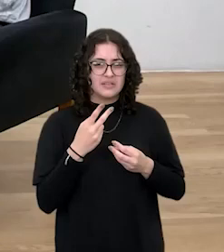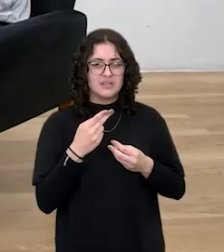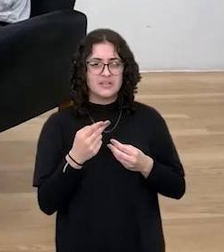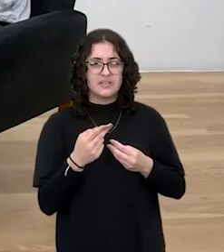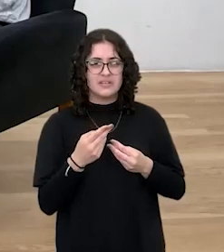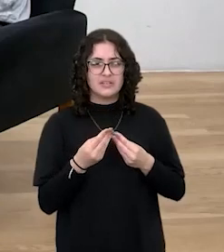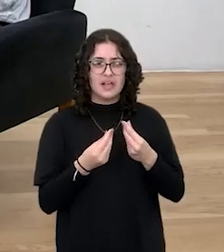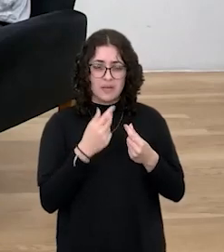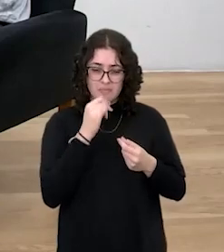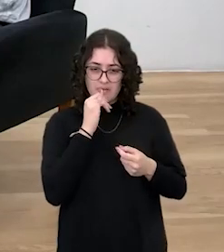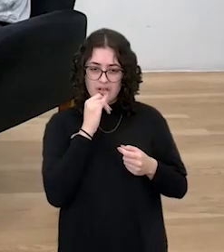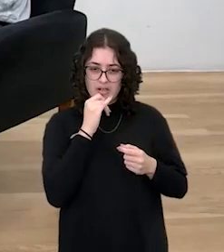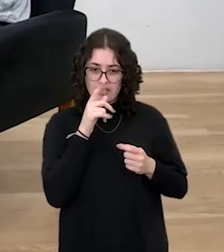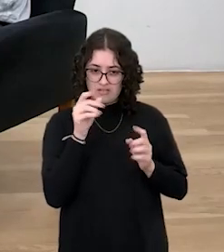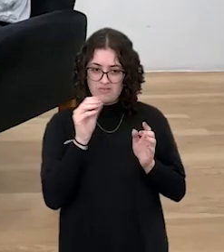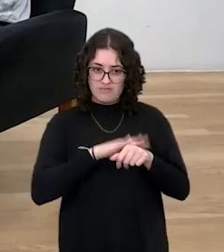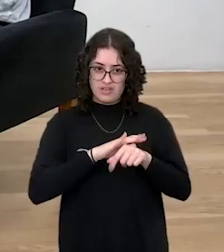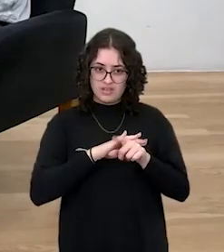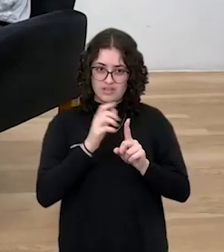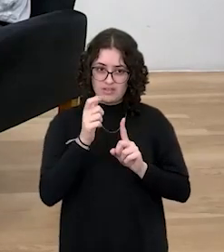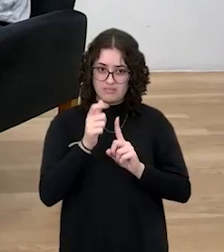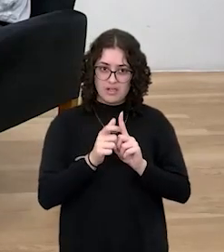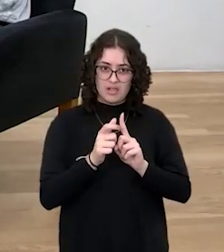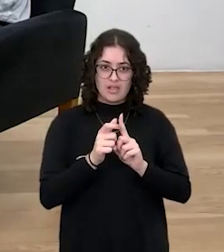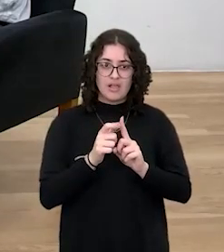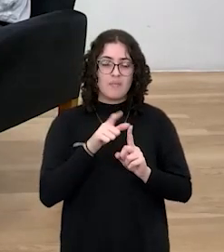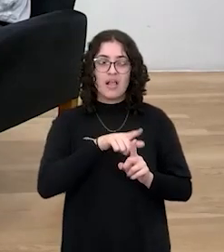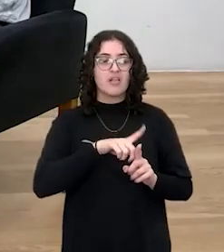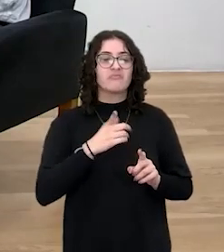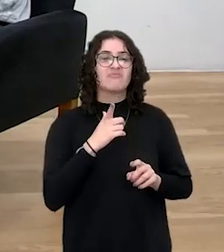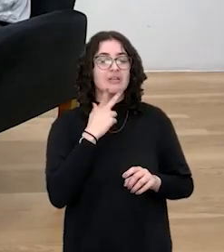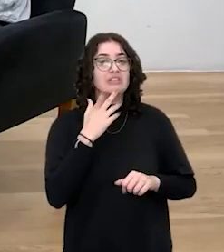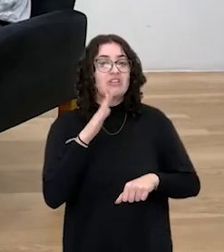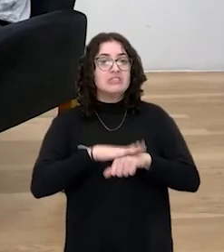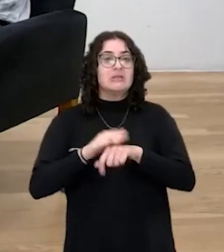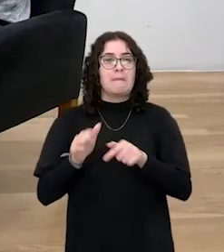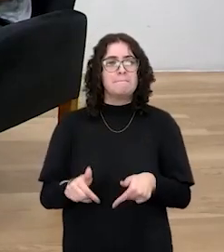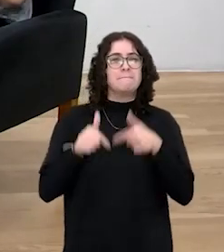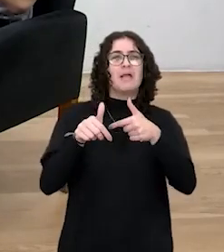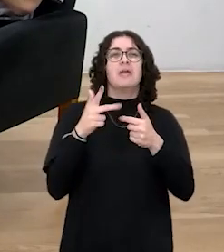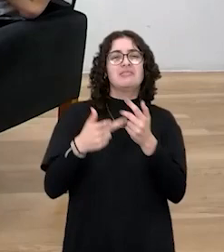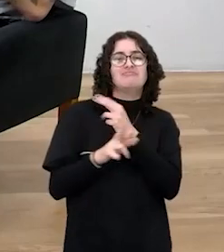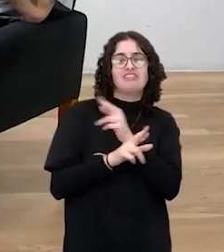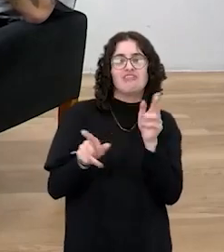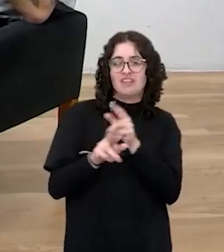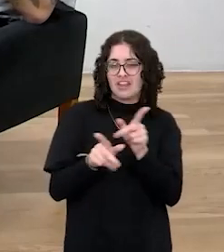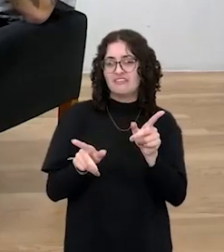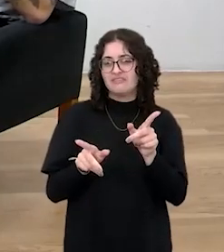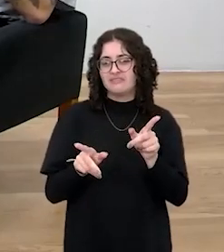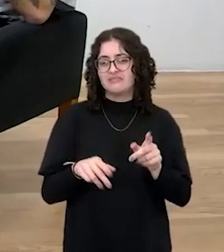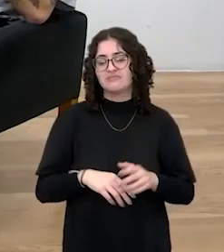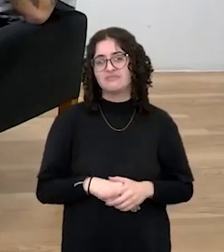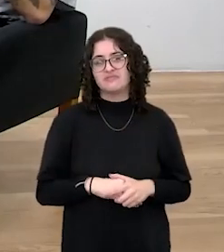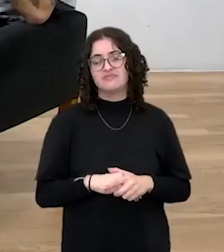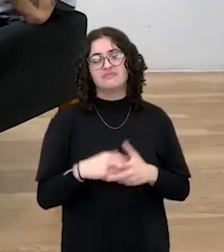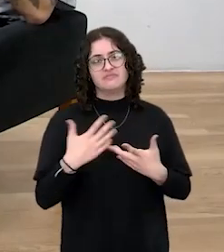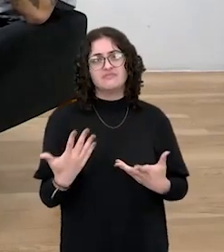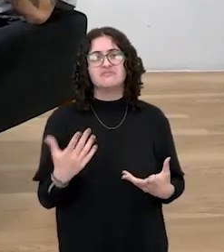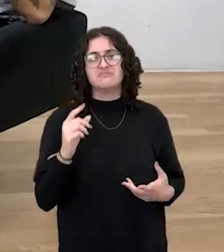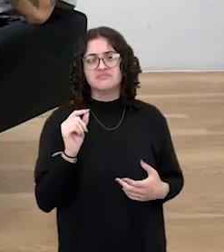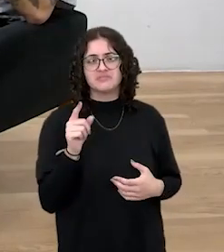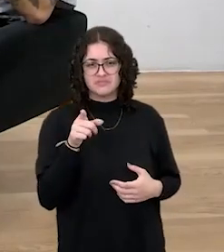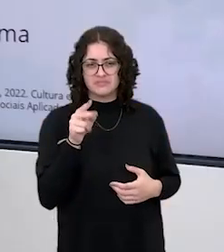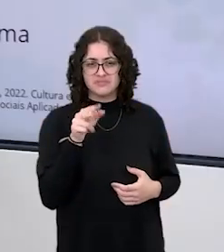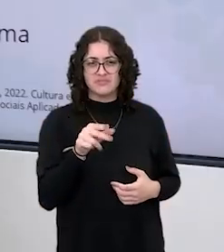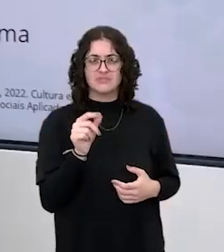ela tá num papel, ela não é o papel. O que a gente sabe que é completamente diferente. Sim. Né? Vocês já